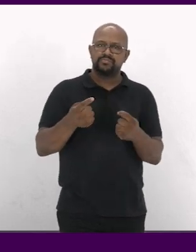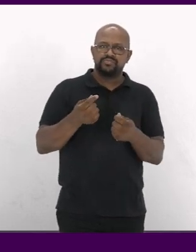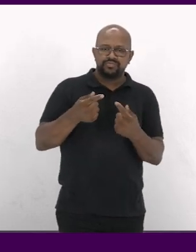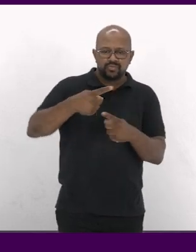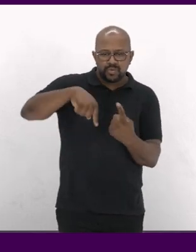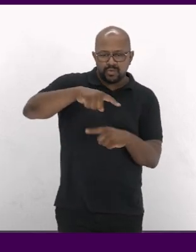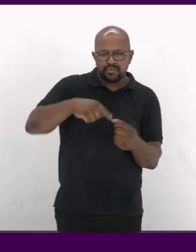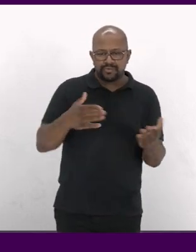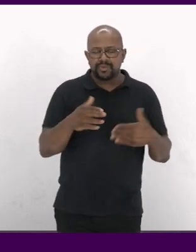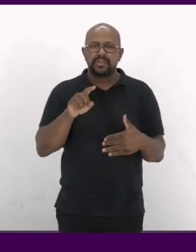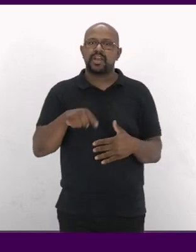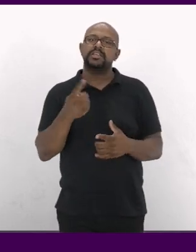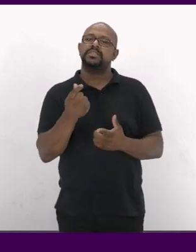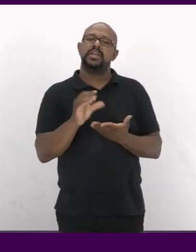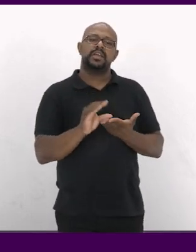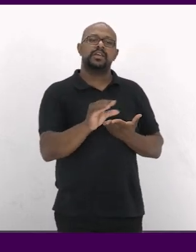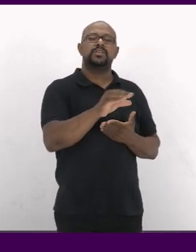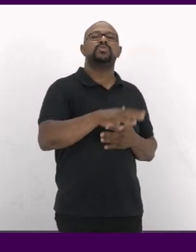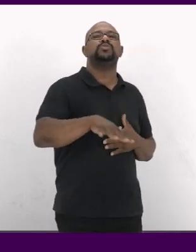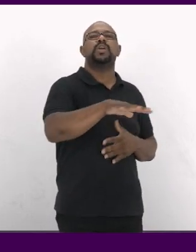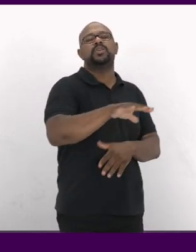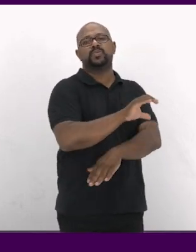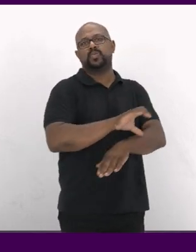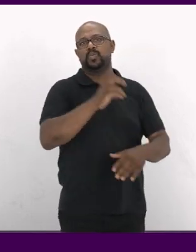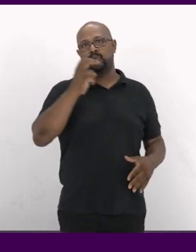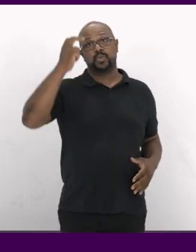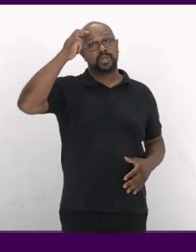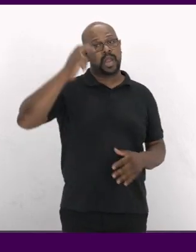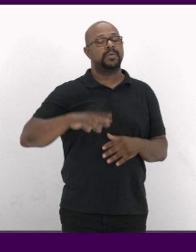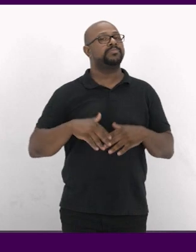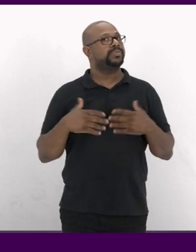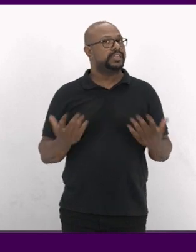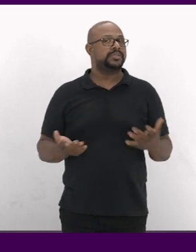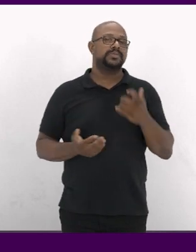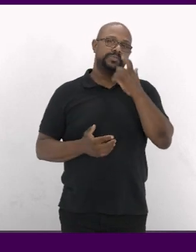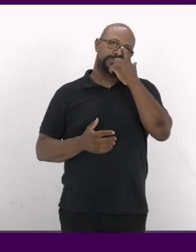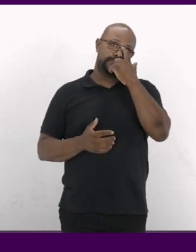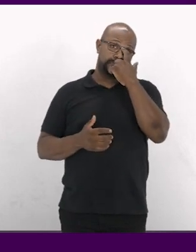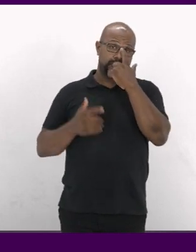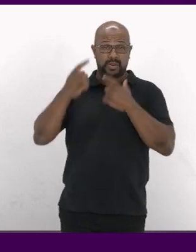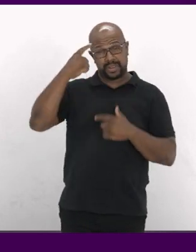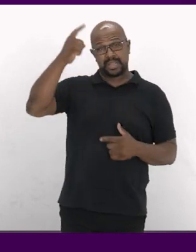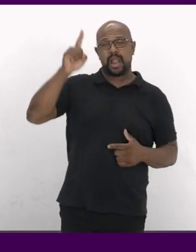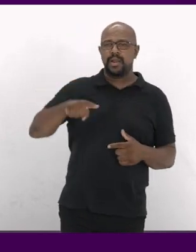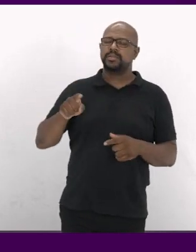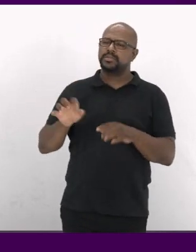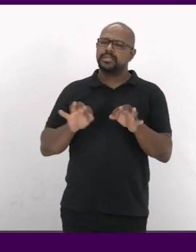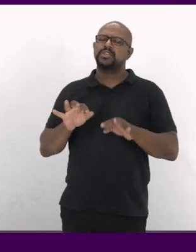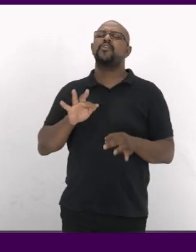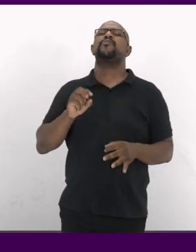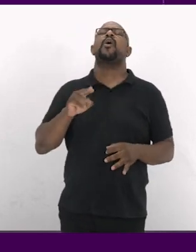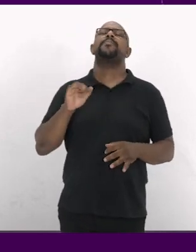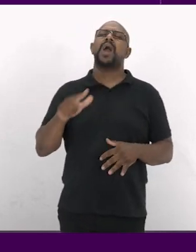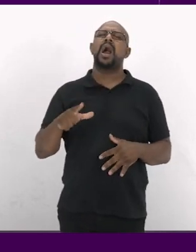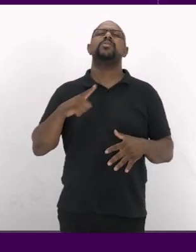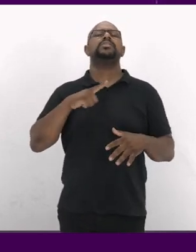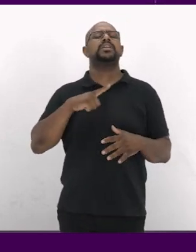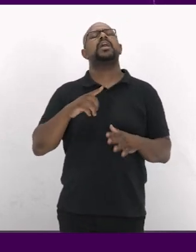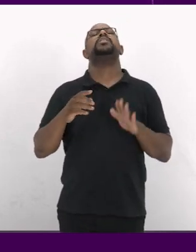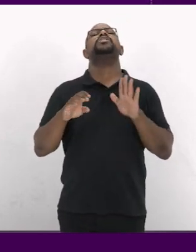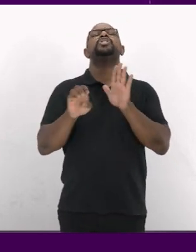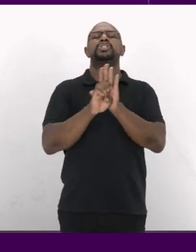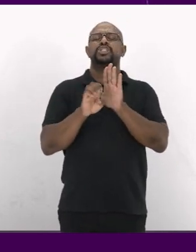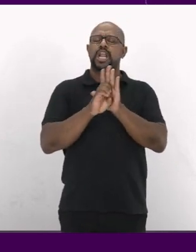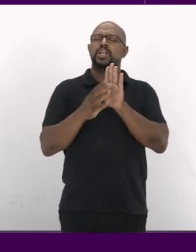arrecadar recursos que serão investidos no espaço cultural. Por isso, o O ideal é que elas sejam formalizadas e que tenham